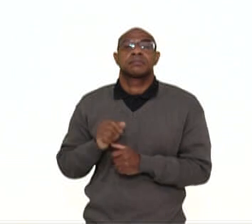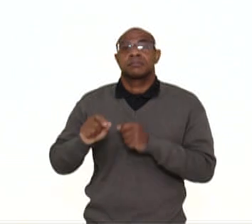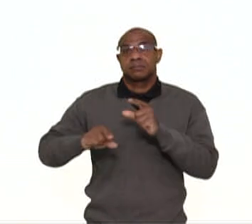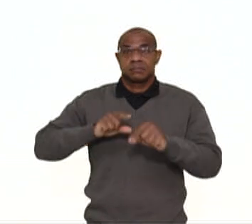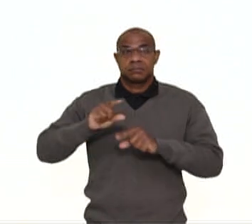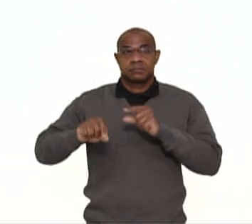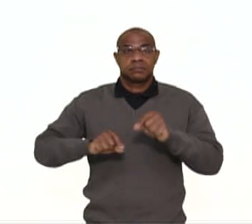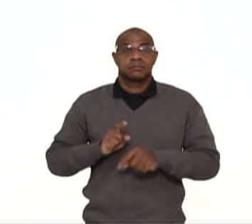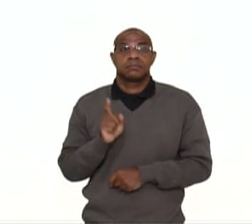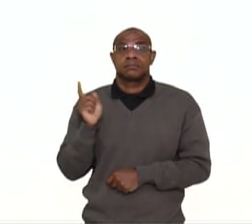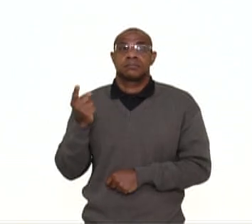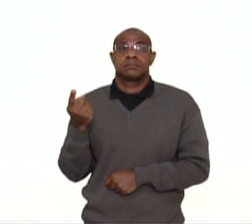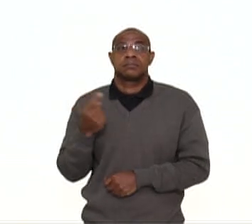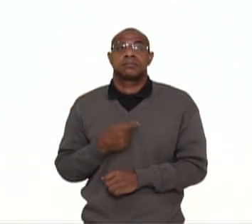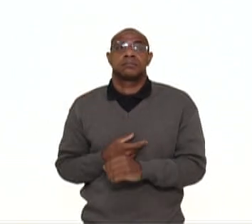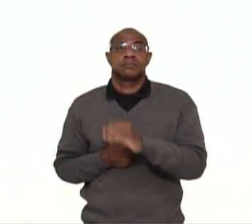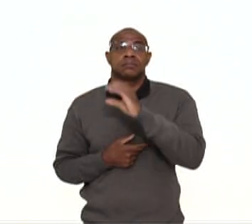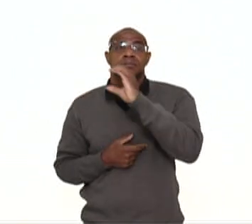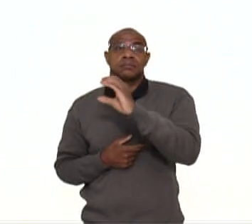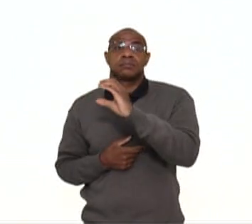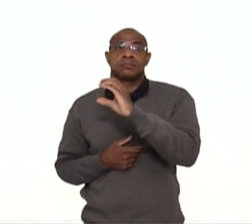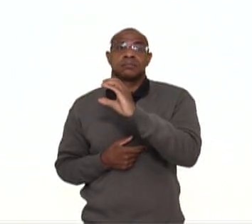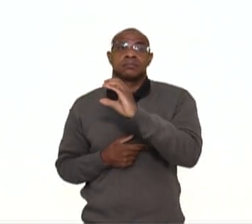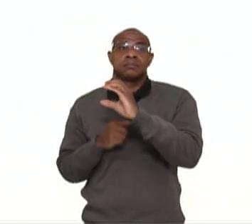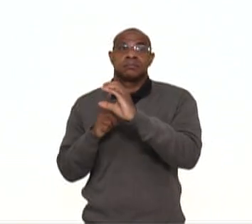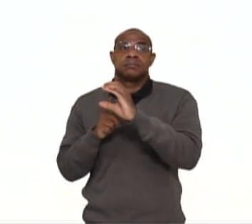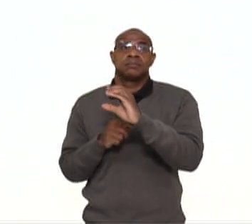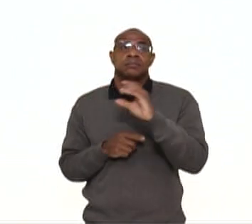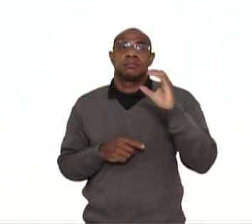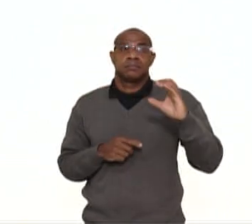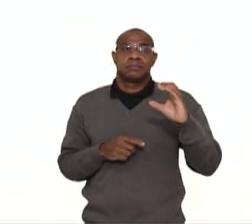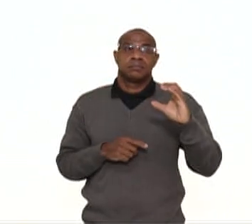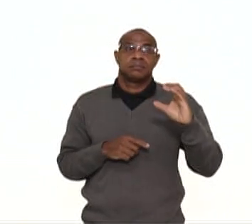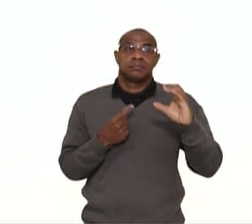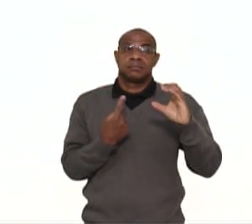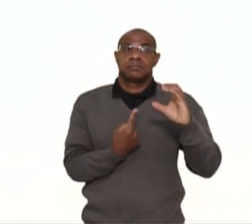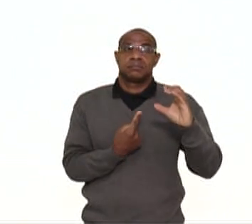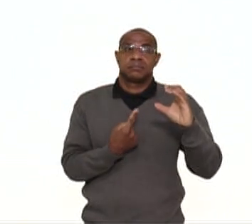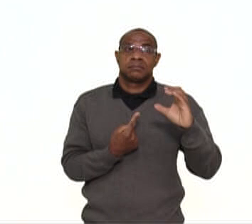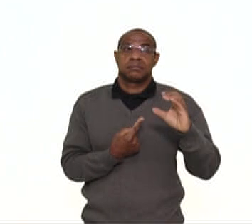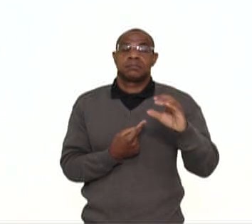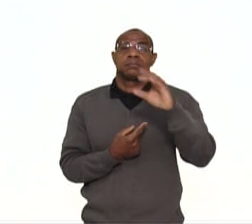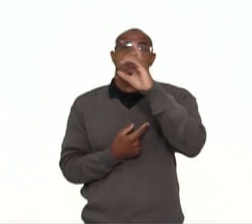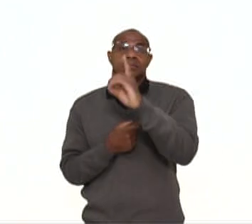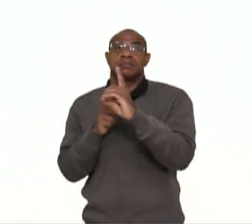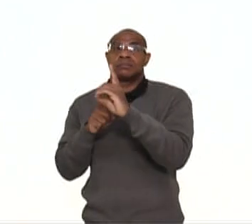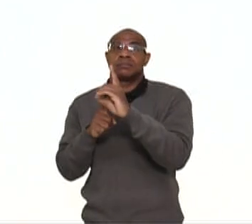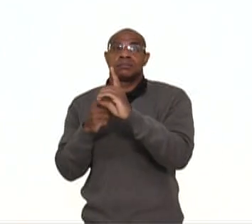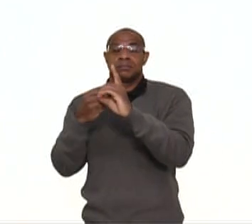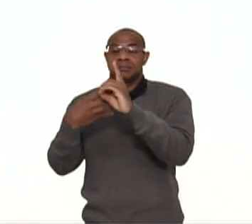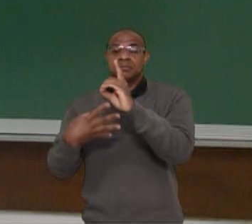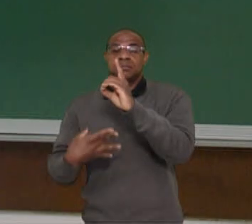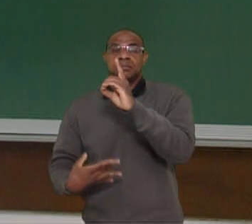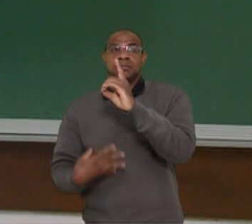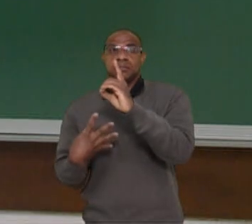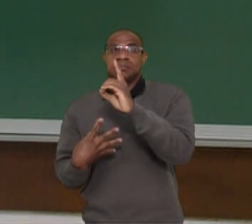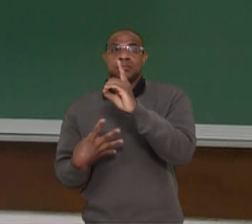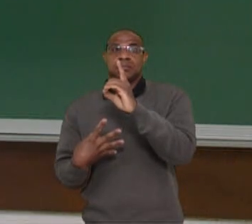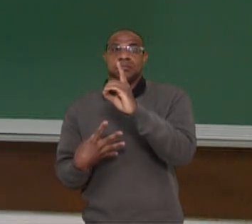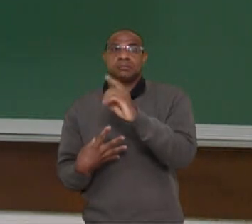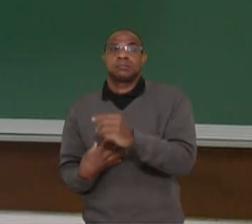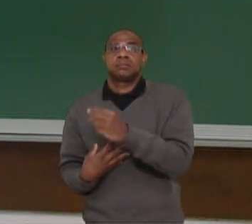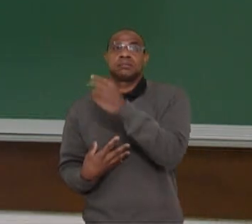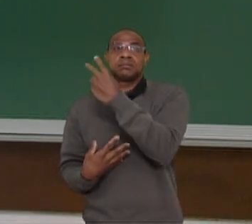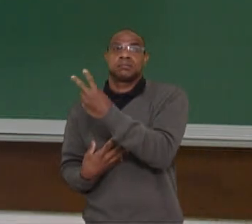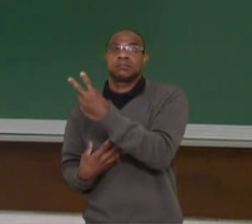Escolhida uma opção na centena, eu tenho 4 opções para a dezena. Isso não muda, ó. Se eu escolher 1, eu tenho 4 opções. Se eu escolher o 2, eu tenho 4 opções. Se